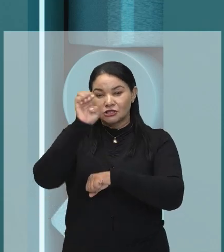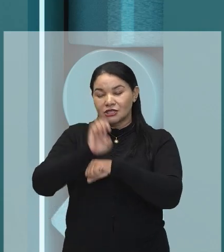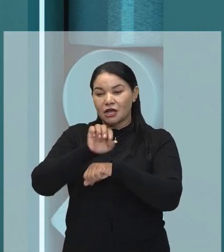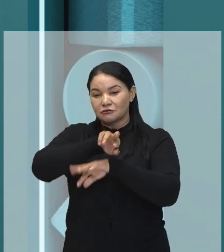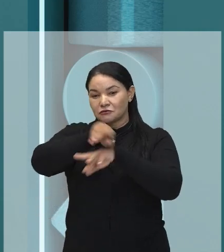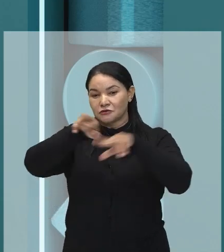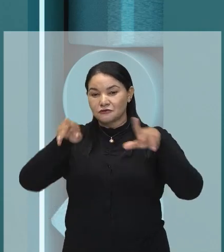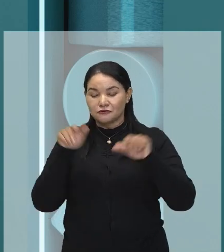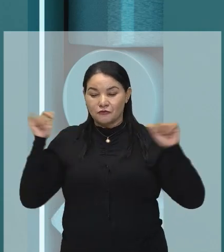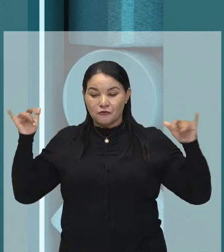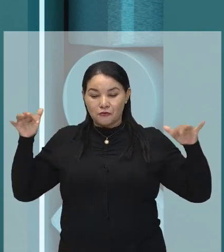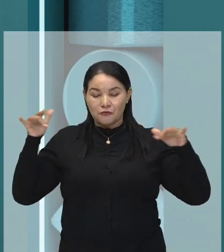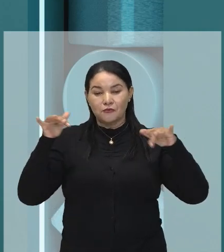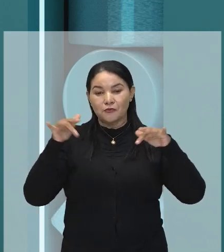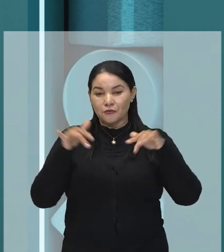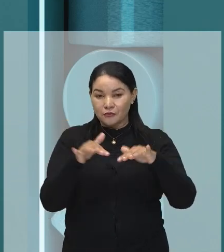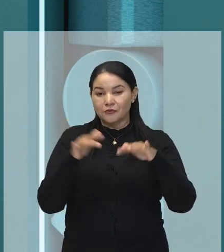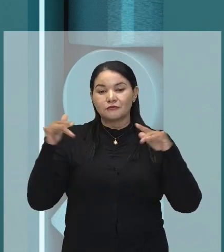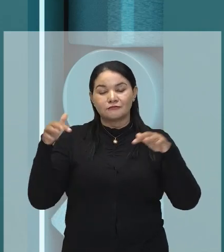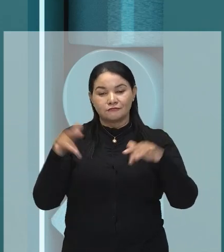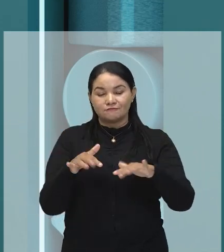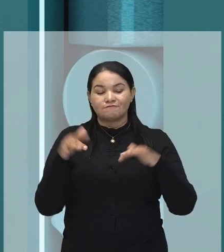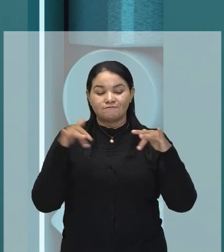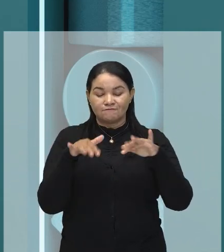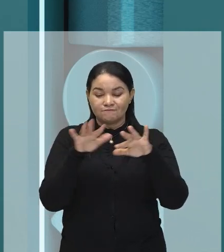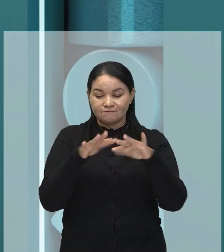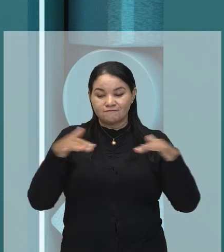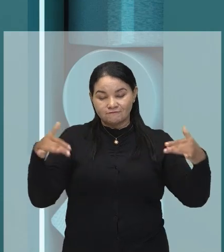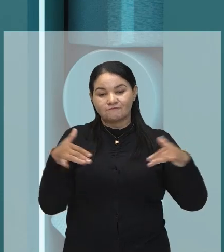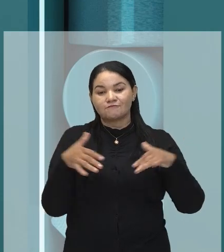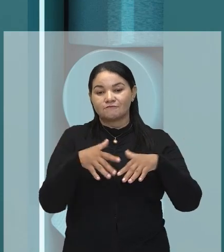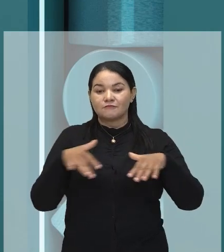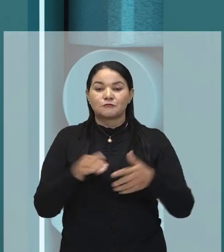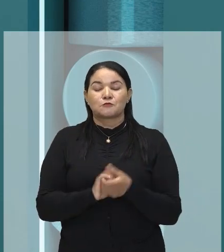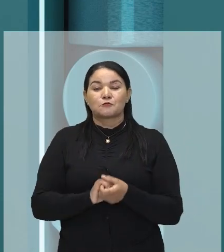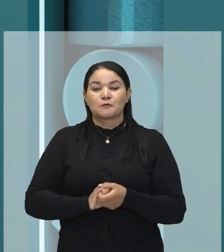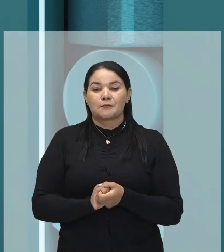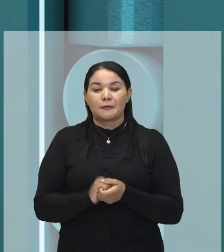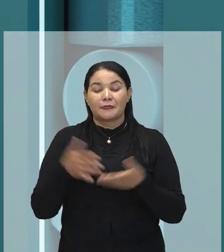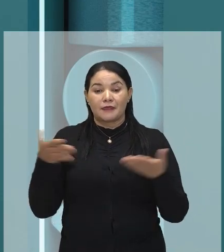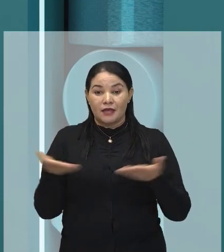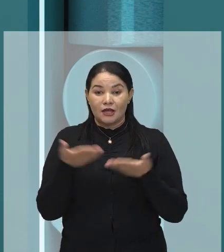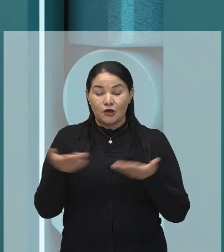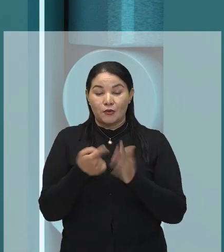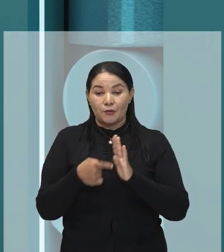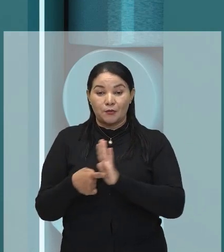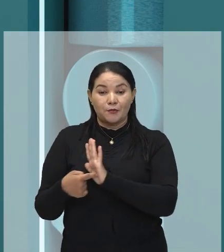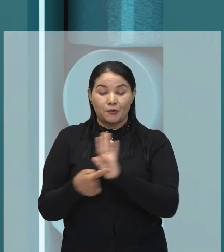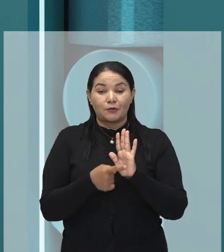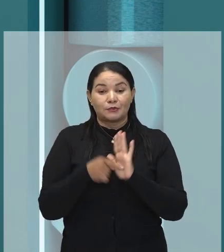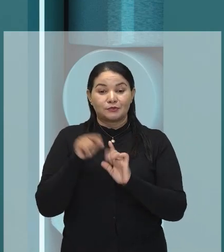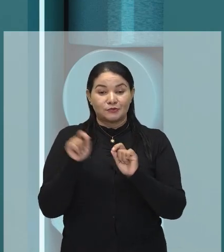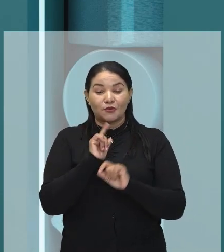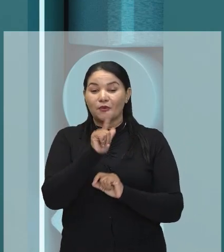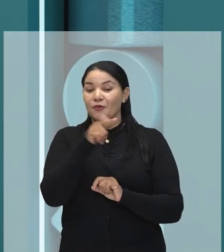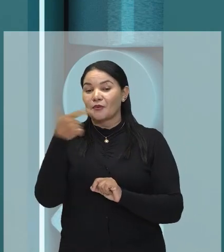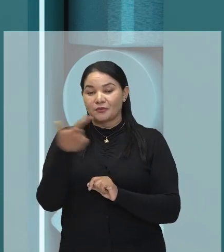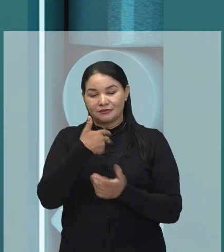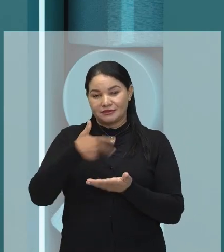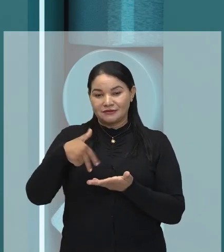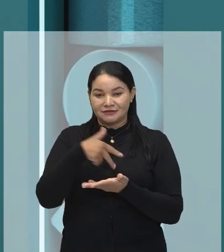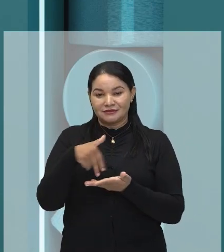do Mato Grosso participam após seletivas regionais. Agora vamos mostrar para vocês uma outra dança, que